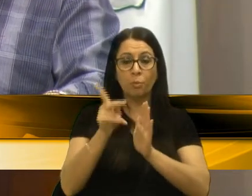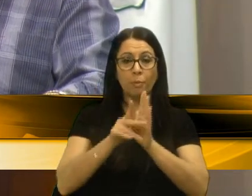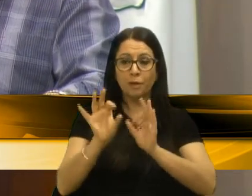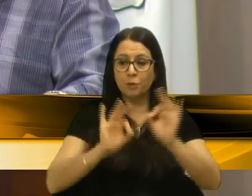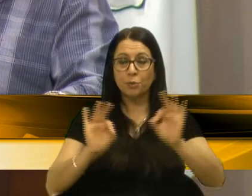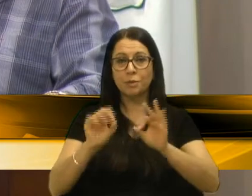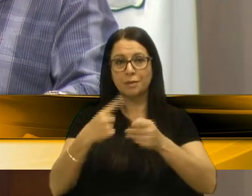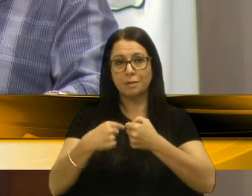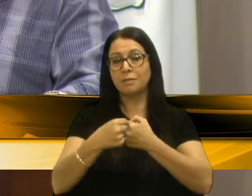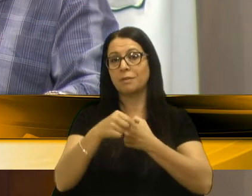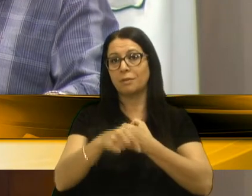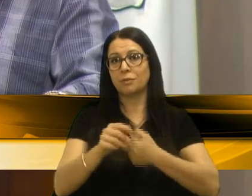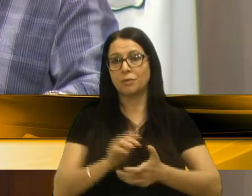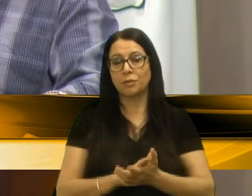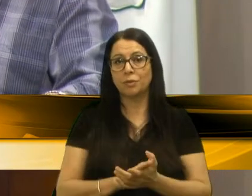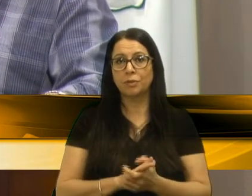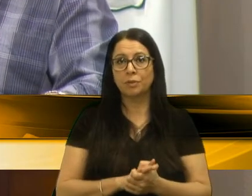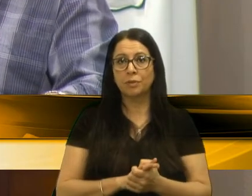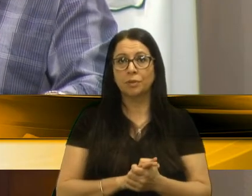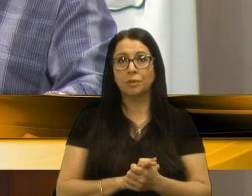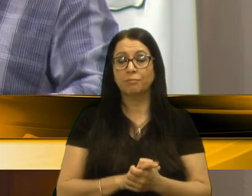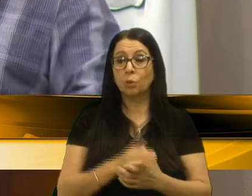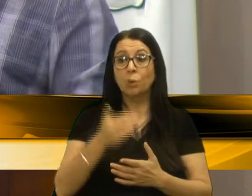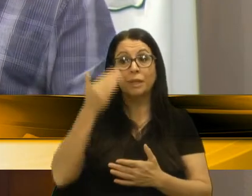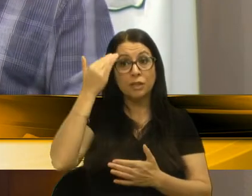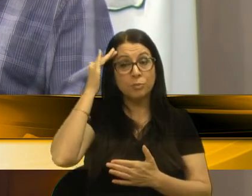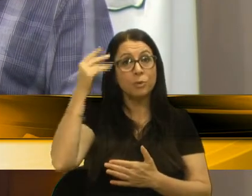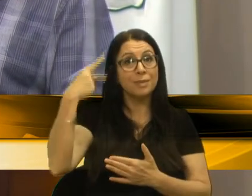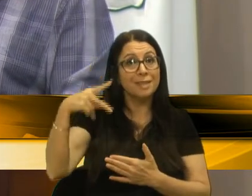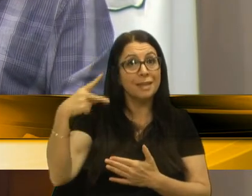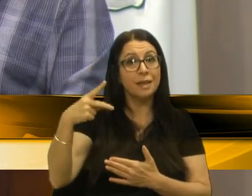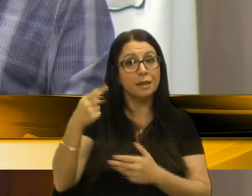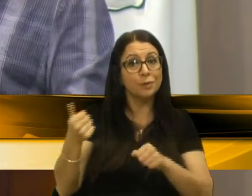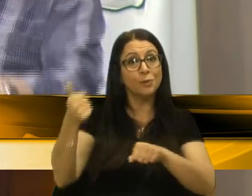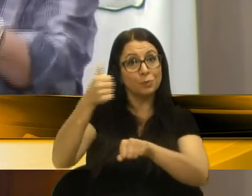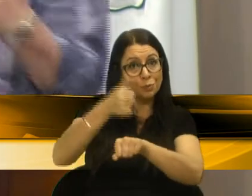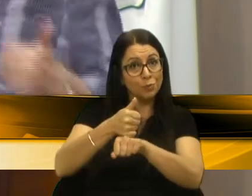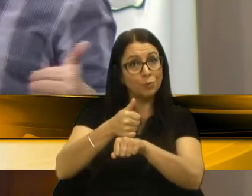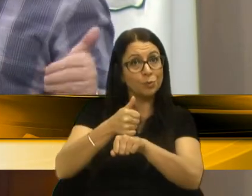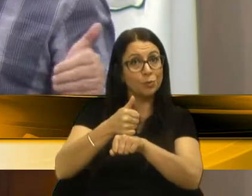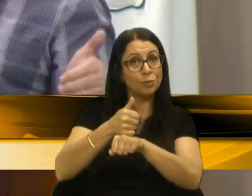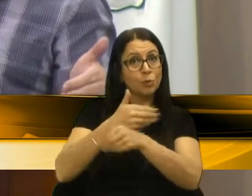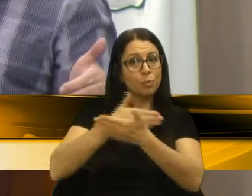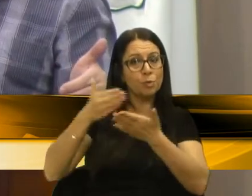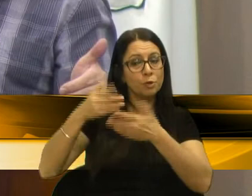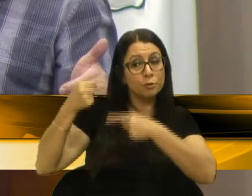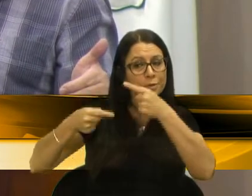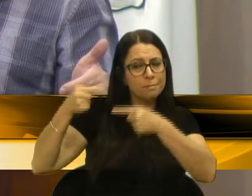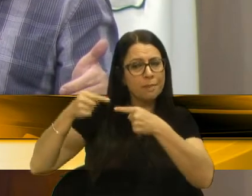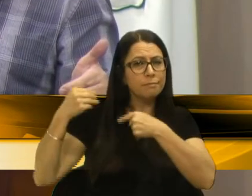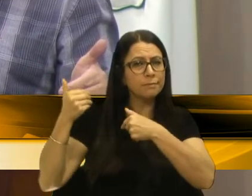urbano. No entendimento deles, o substitutivo que nasceu dos debates,